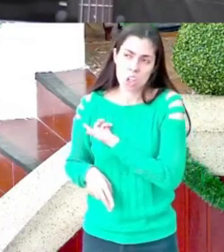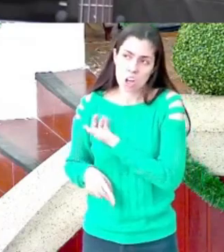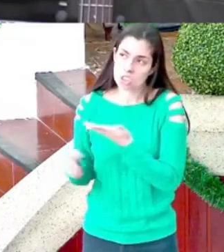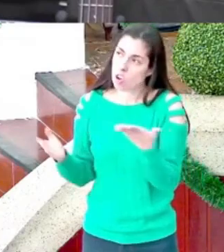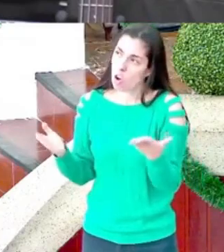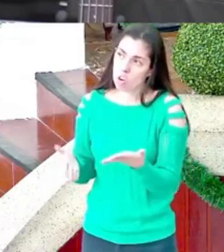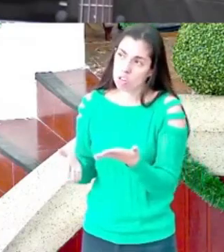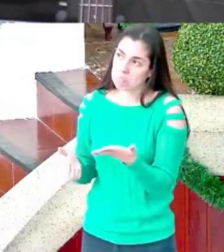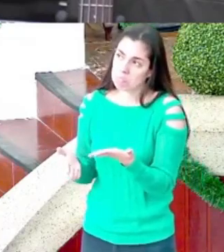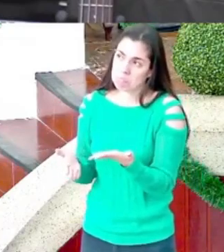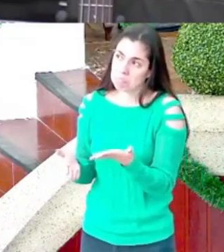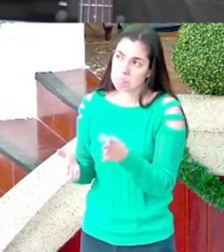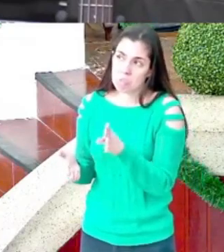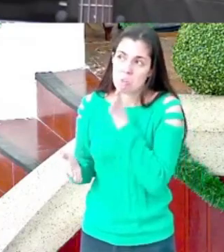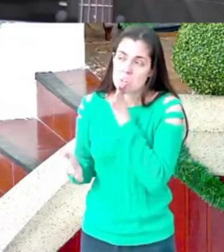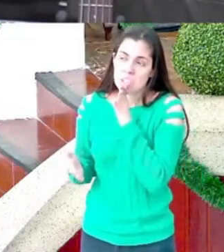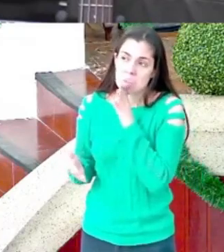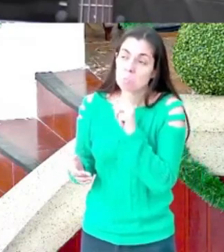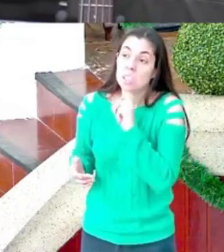Alguns plantam,